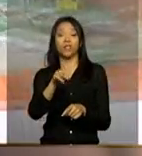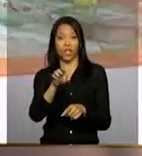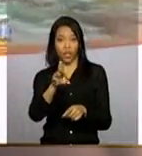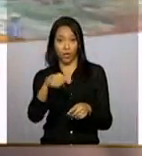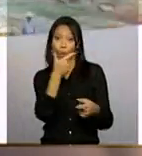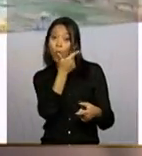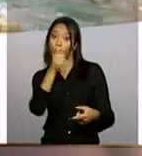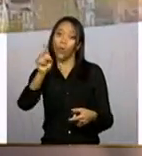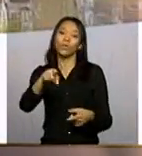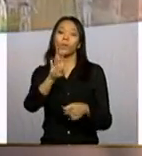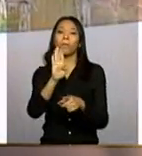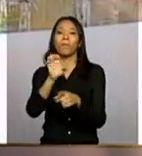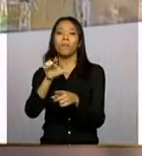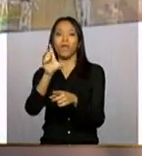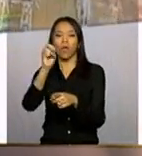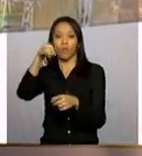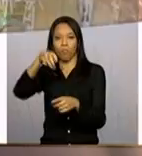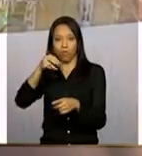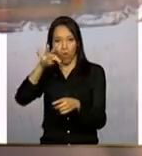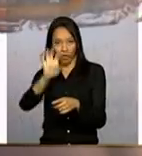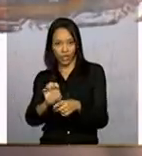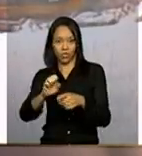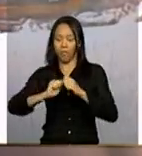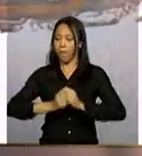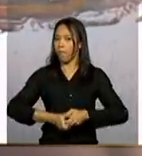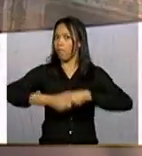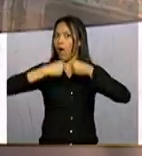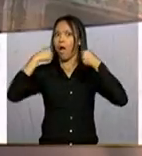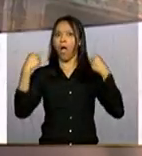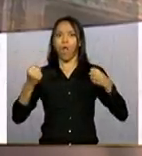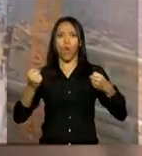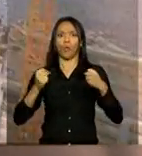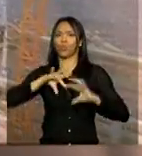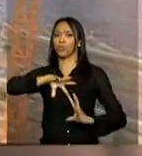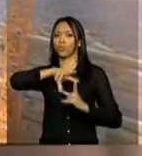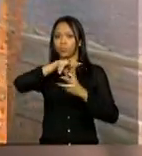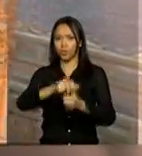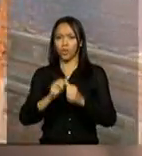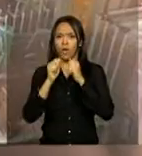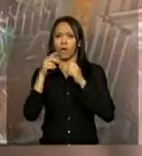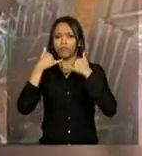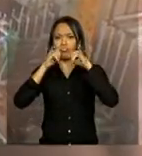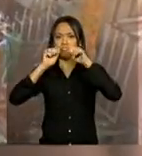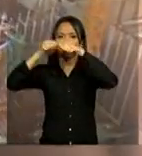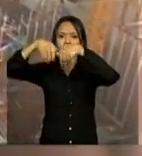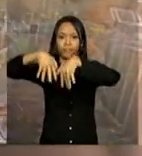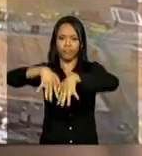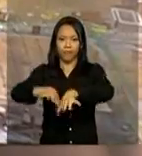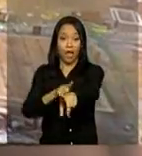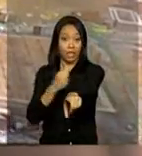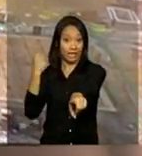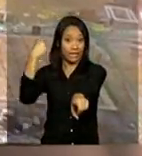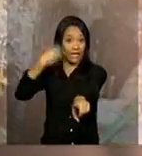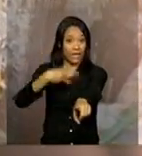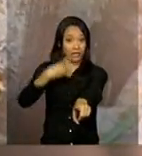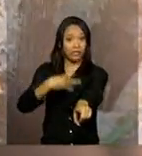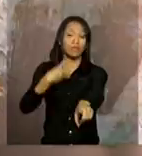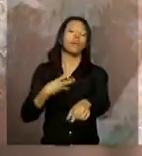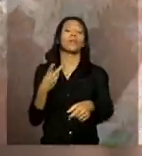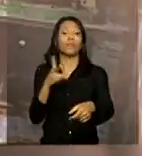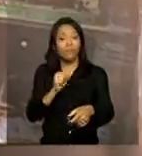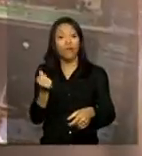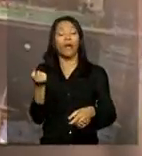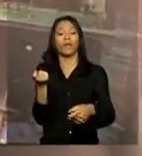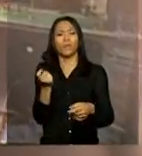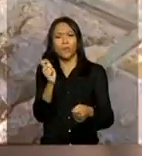é Belo Monte, a maior usina hidrelétrica em construção do mundo. Quando pronta, será a terceira em capacidade